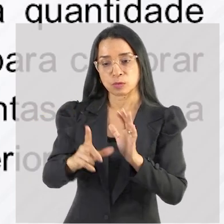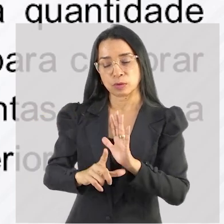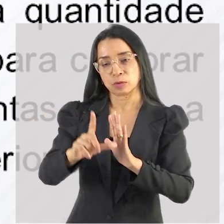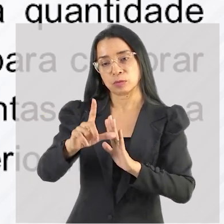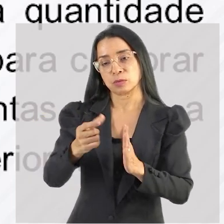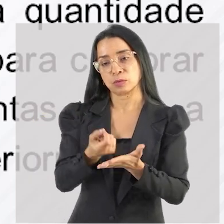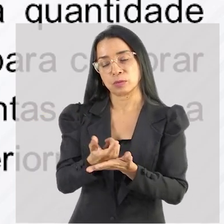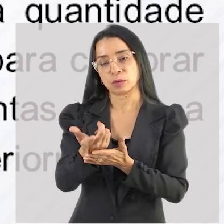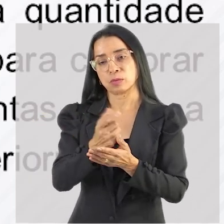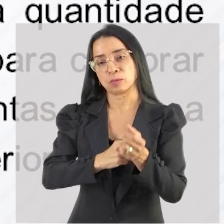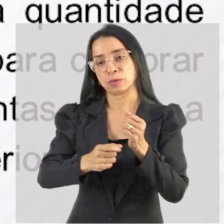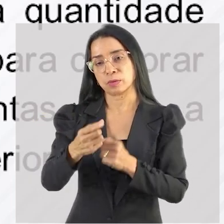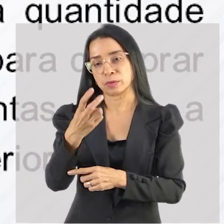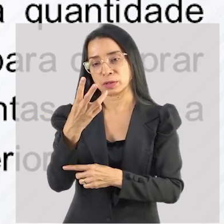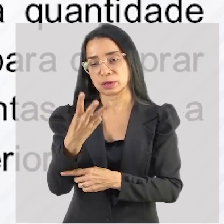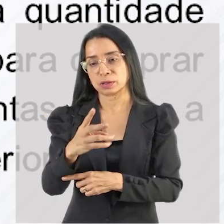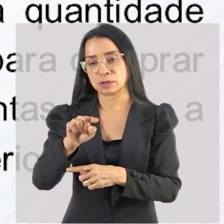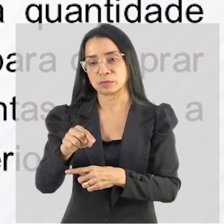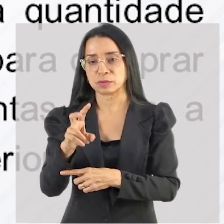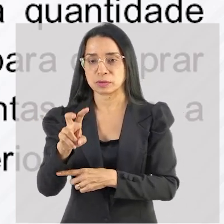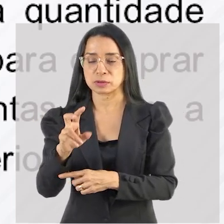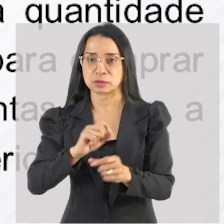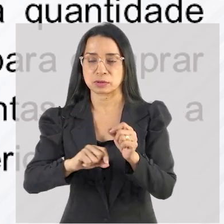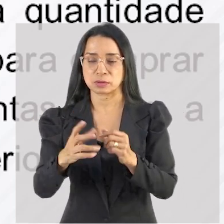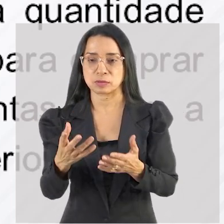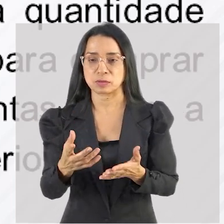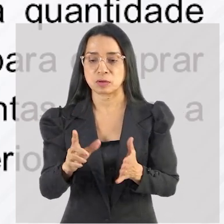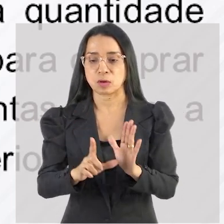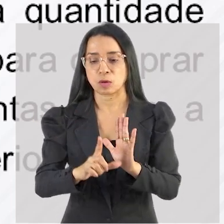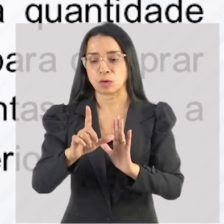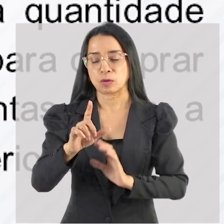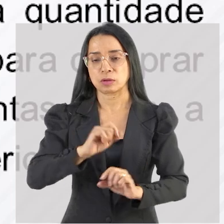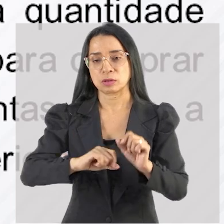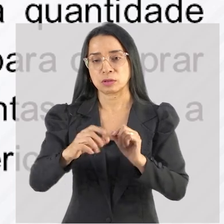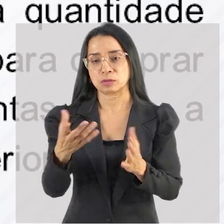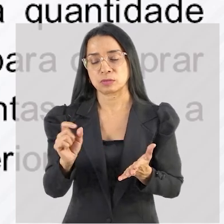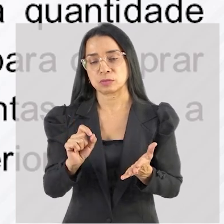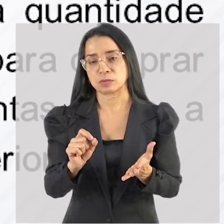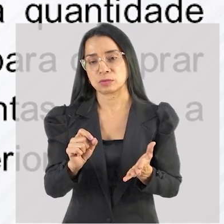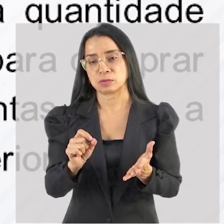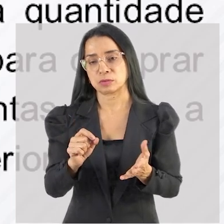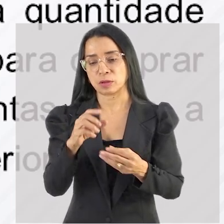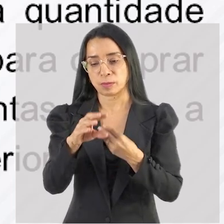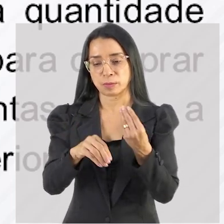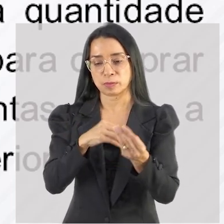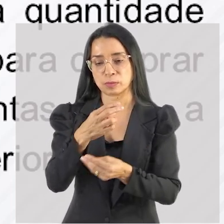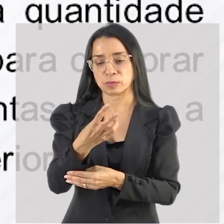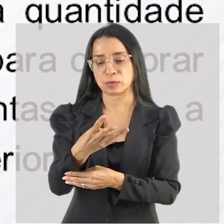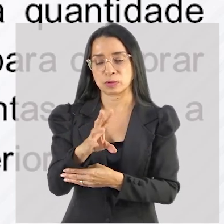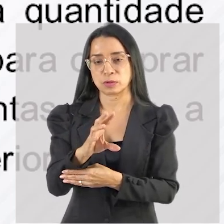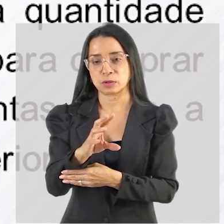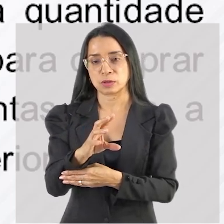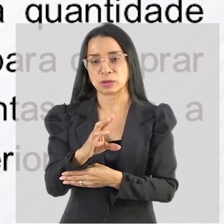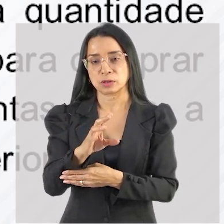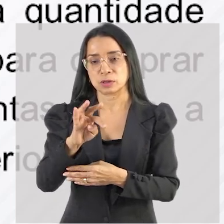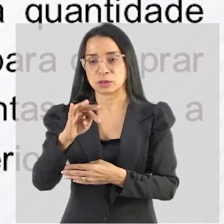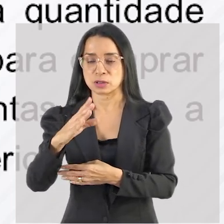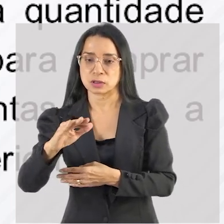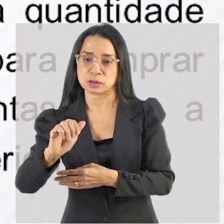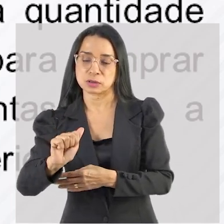mais 3,5 litros, 3 litros e meio, tá? Da mesma mistura de